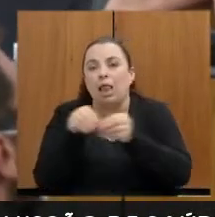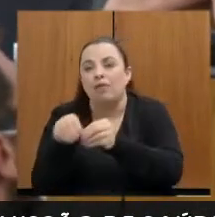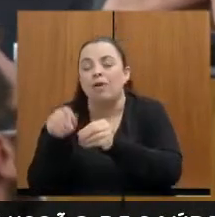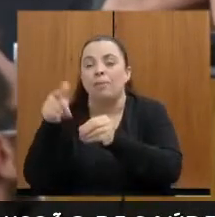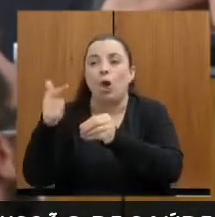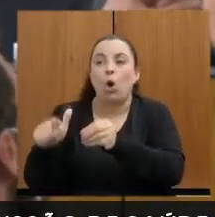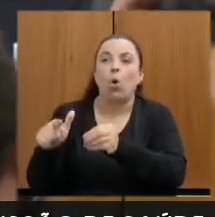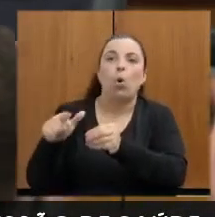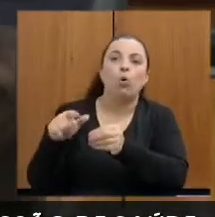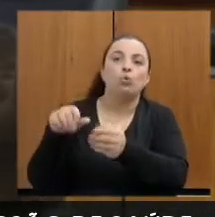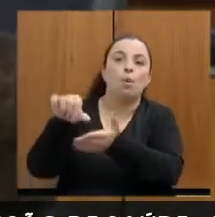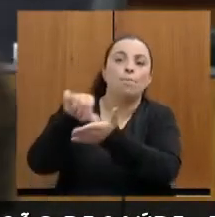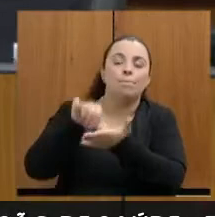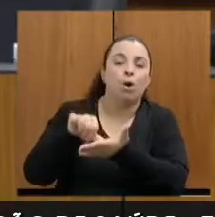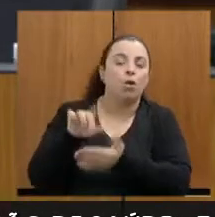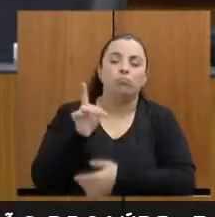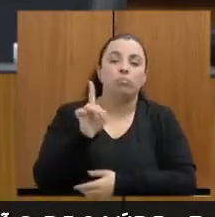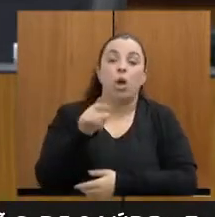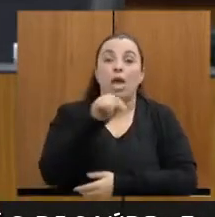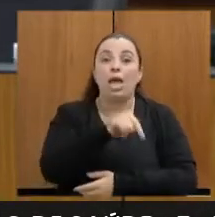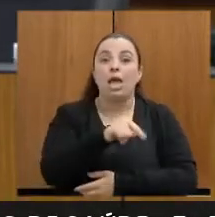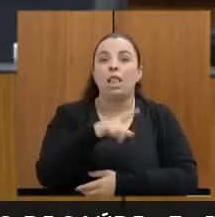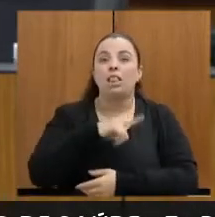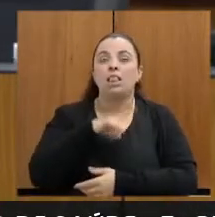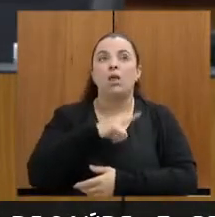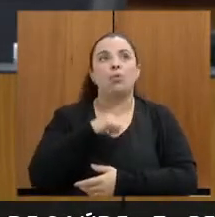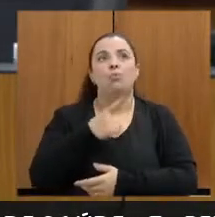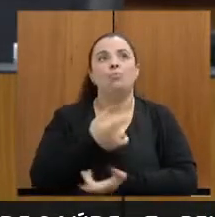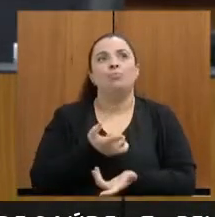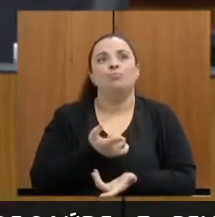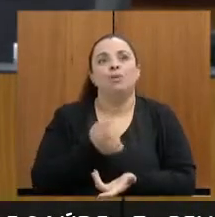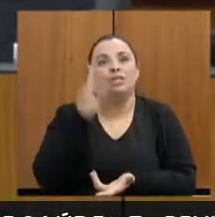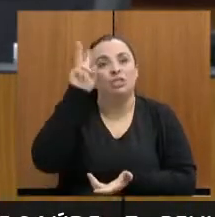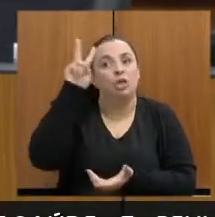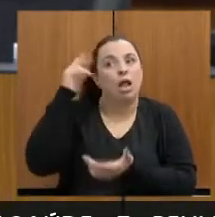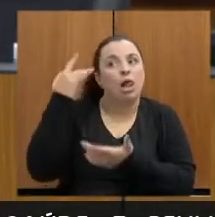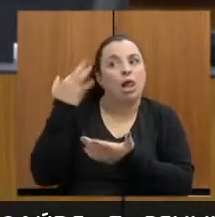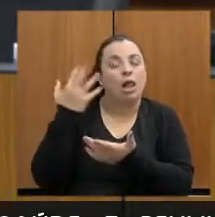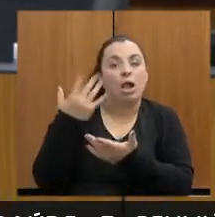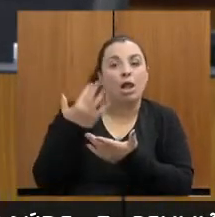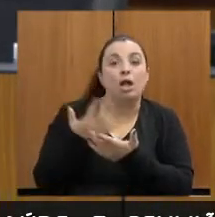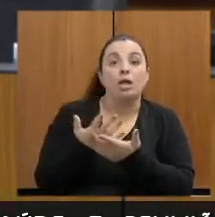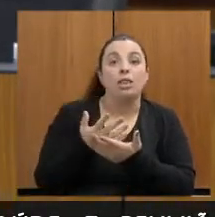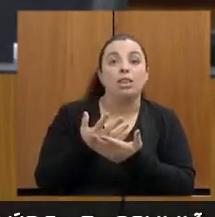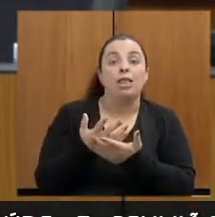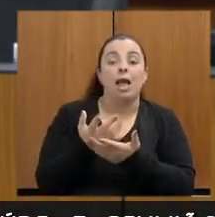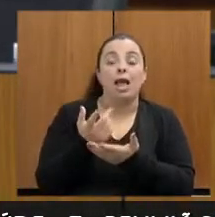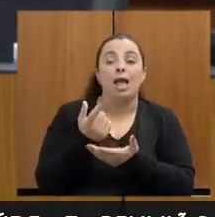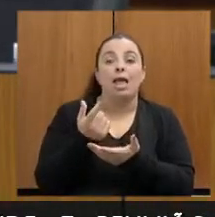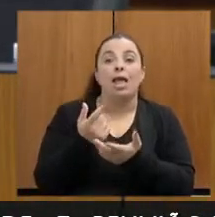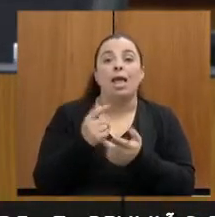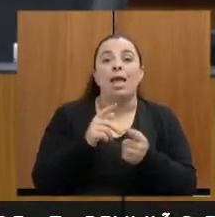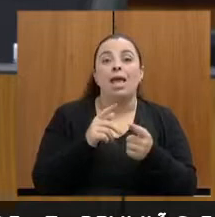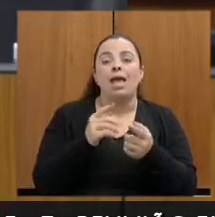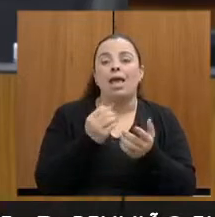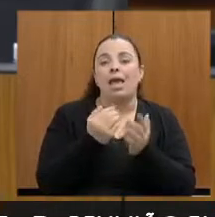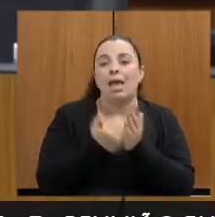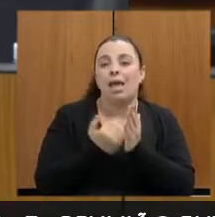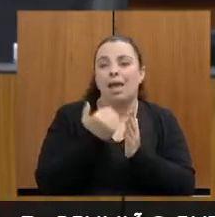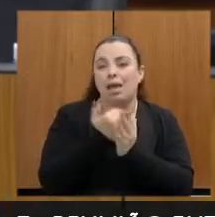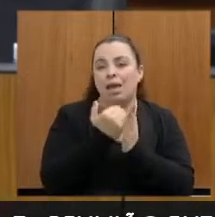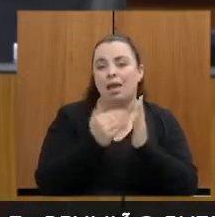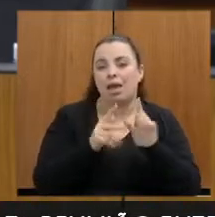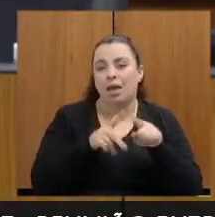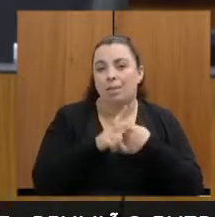macro ele vai criar um histórico e importante na repactuação do valor no próximo ano Isto é muito importante a gente